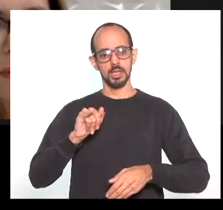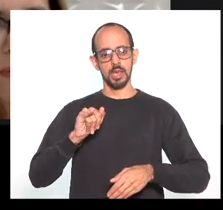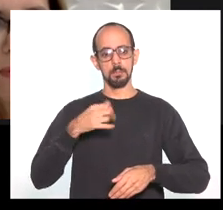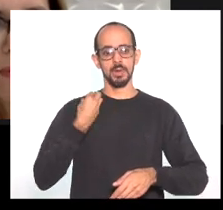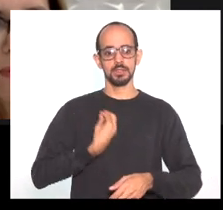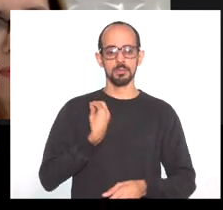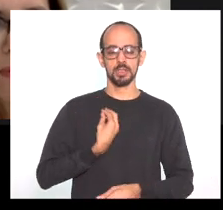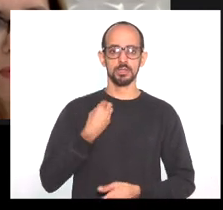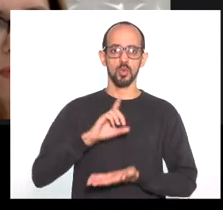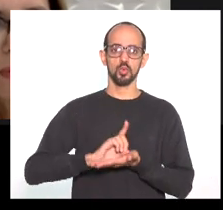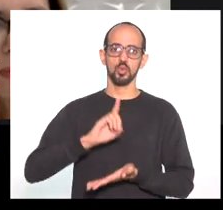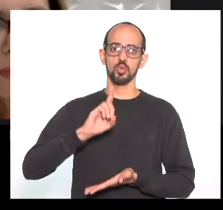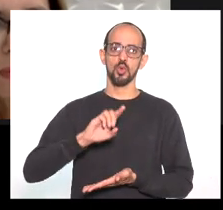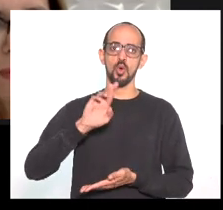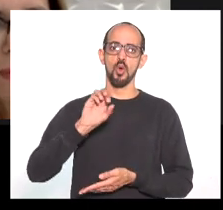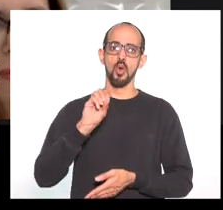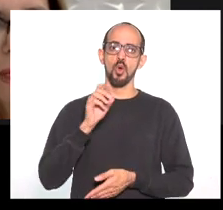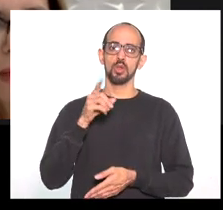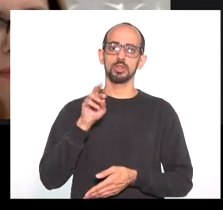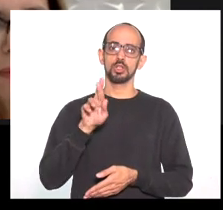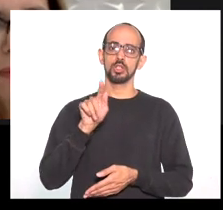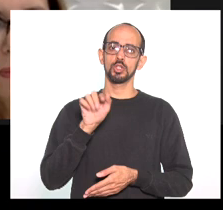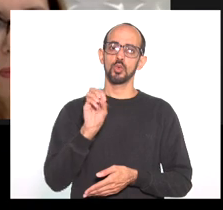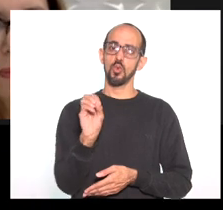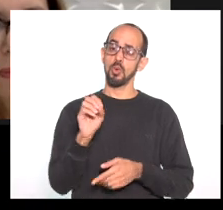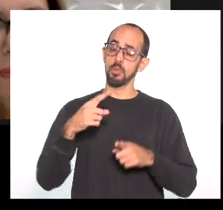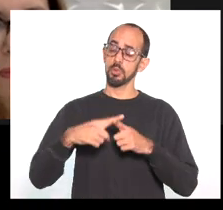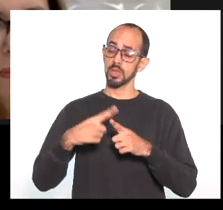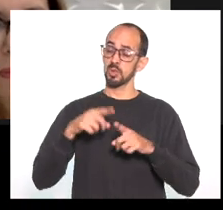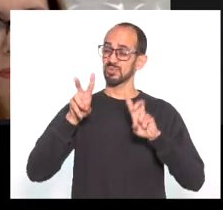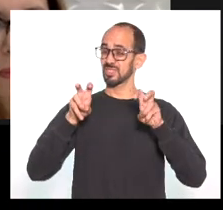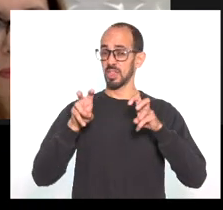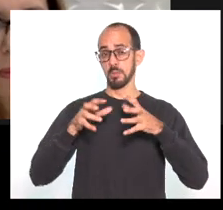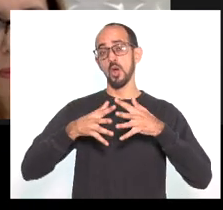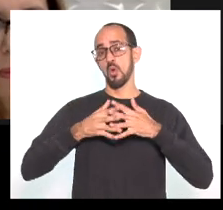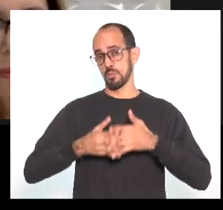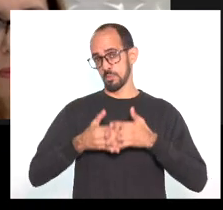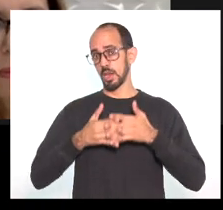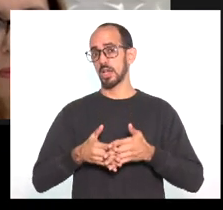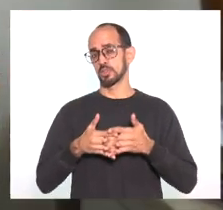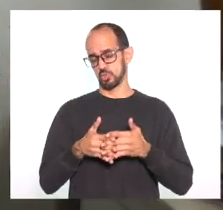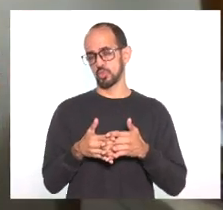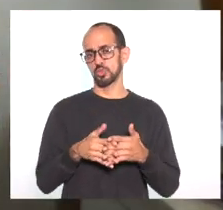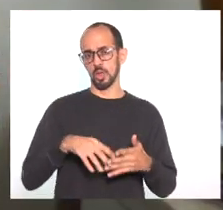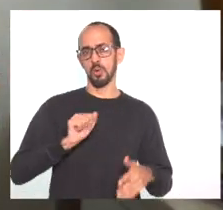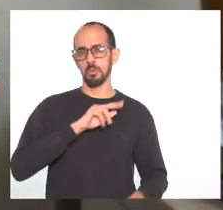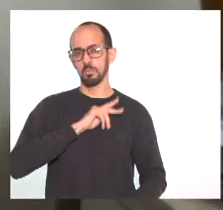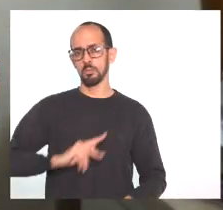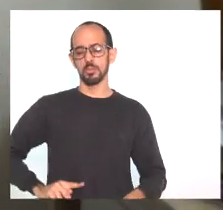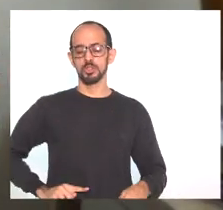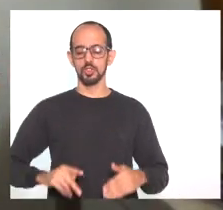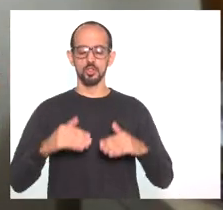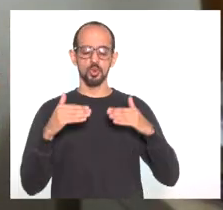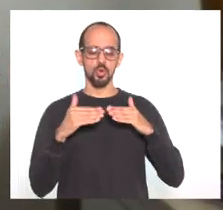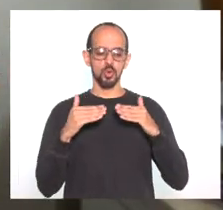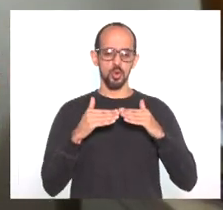do tema, do seu ponto de vista jurídico, principalmente de constitucionalidade, pudesse ser o